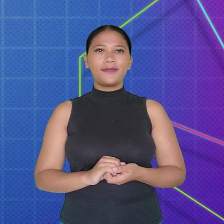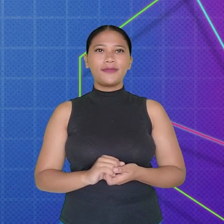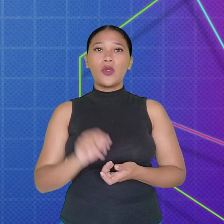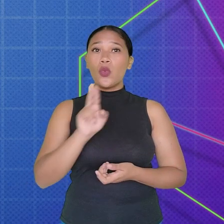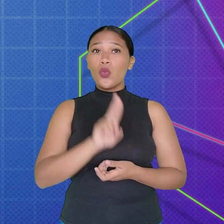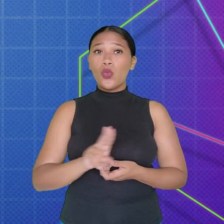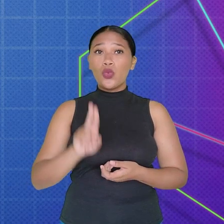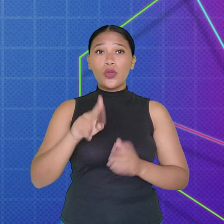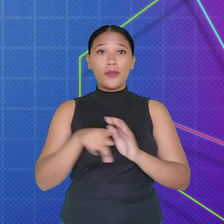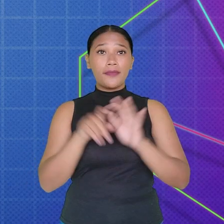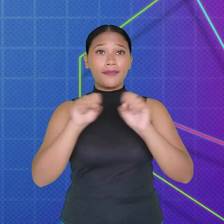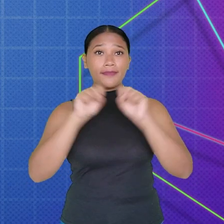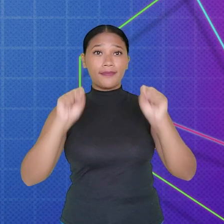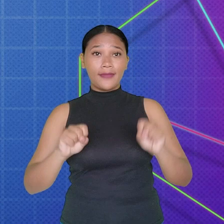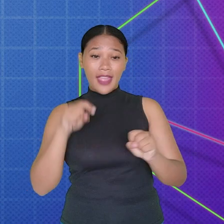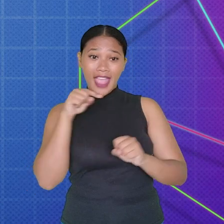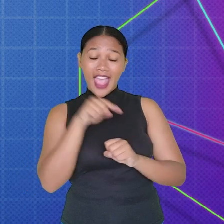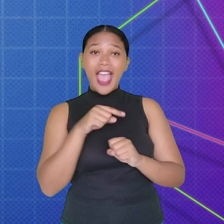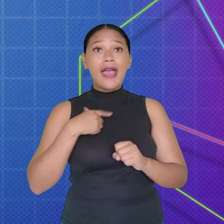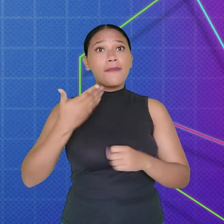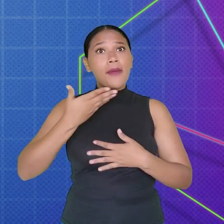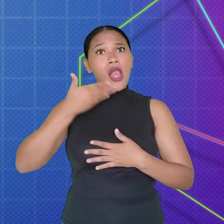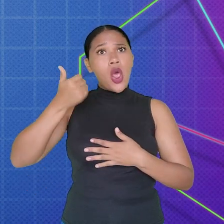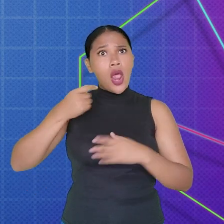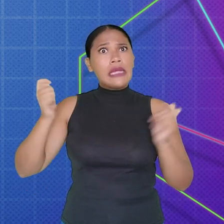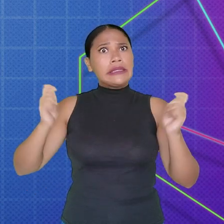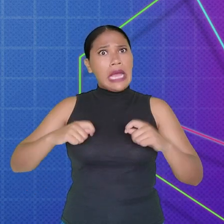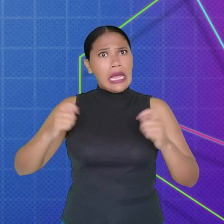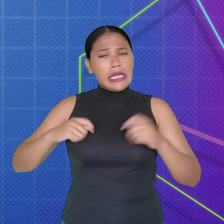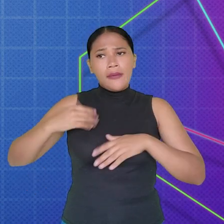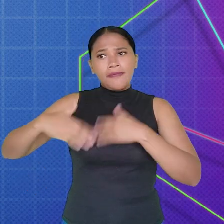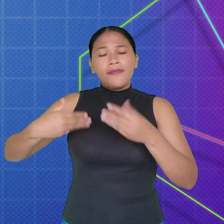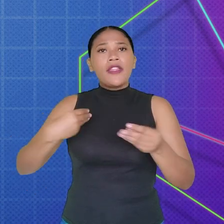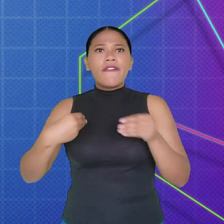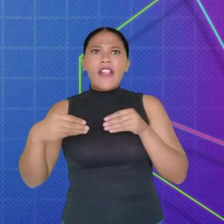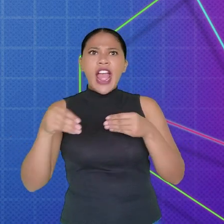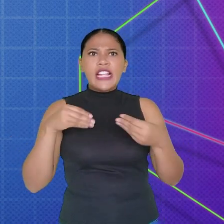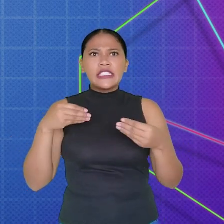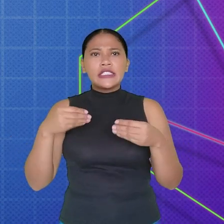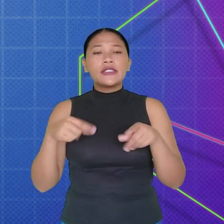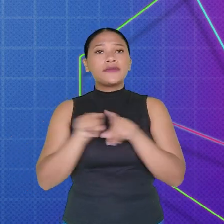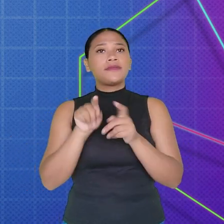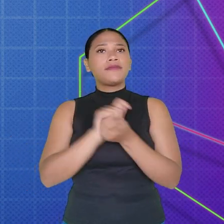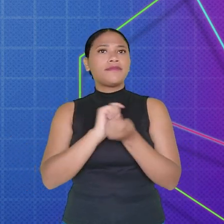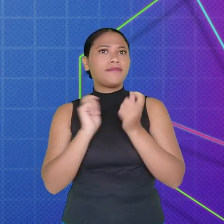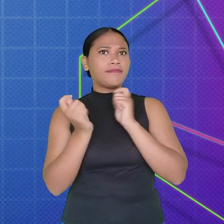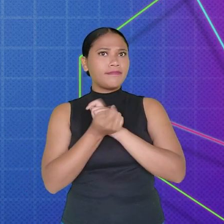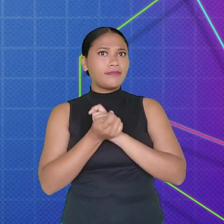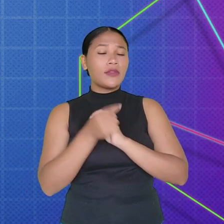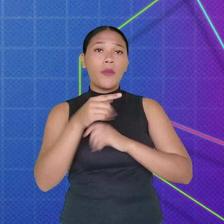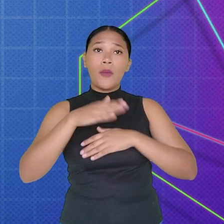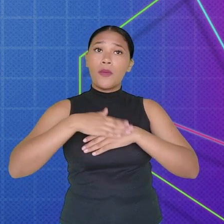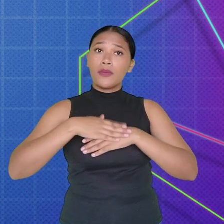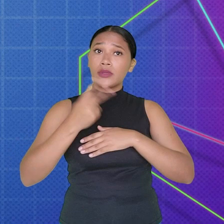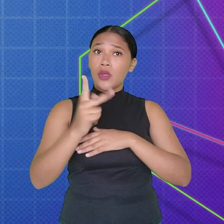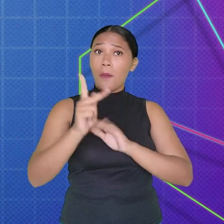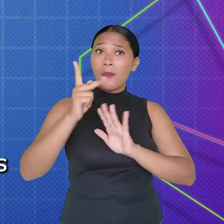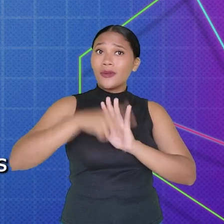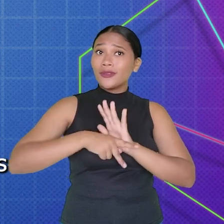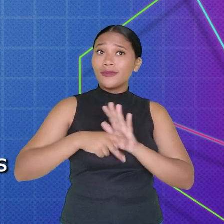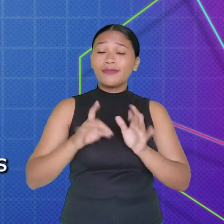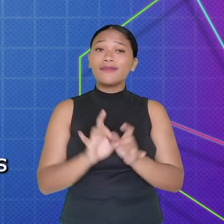O uso de eventos de sistema no Construct pode melhorar significativamente a flexibilidade e a adaptabilidade do seu